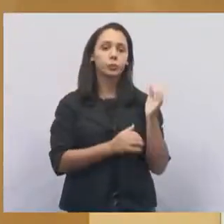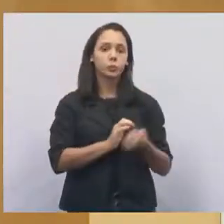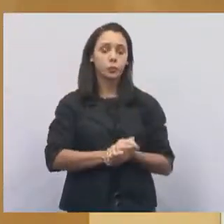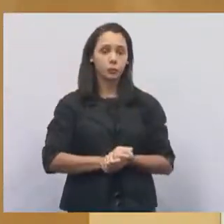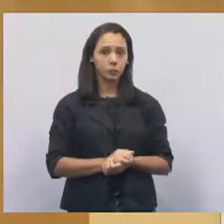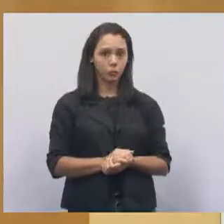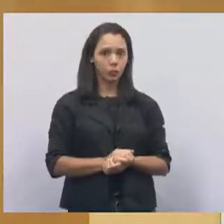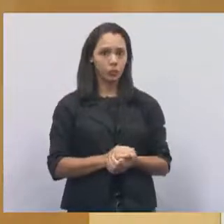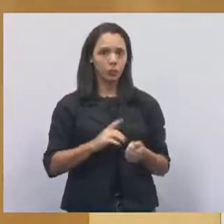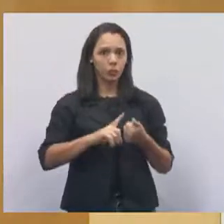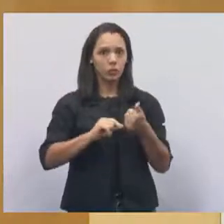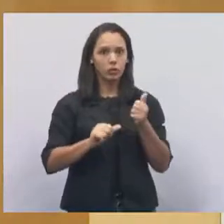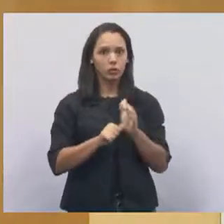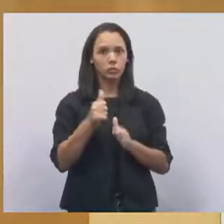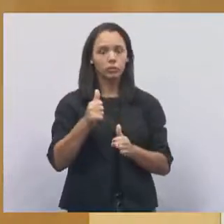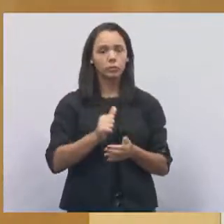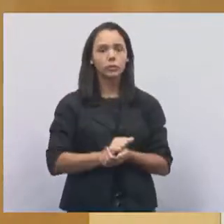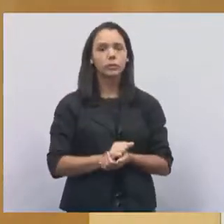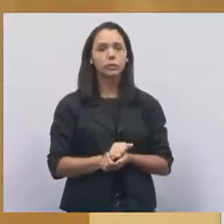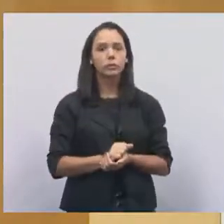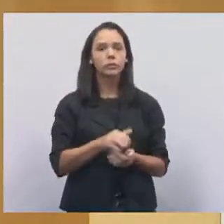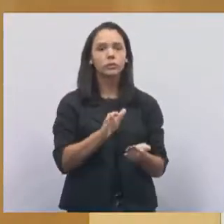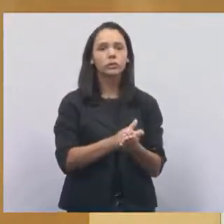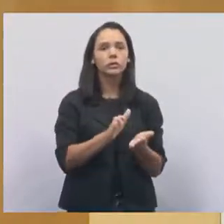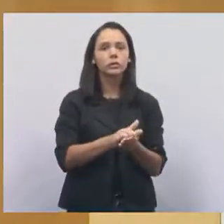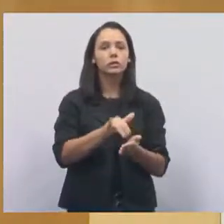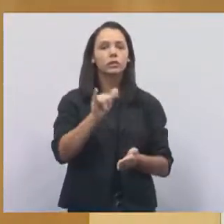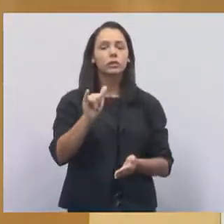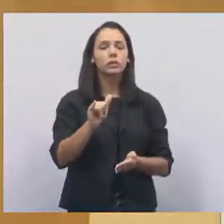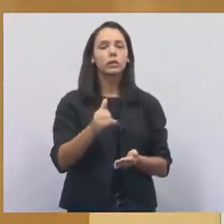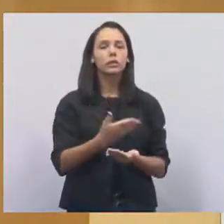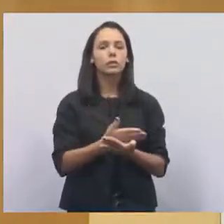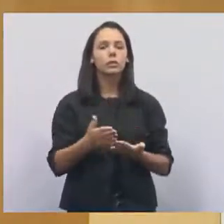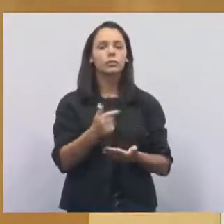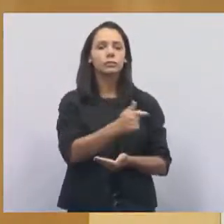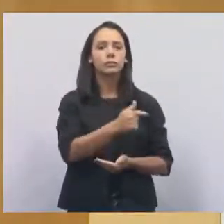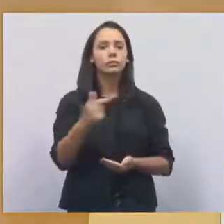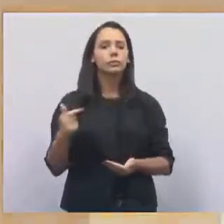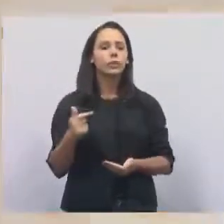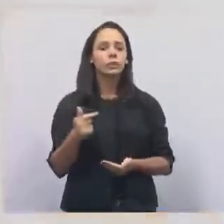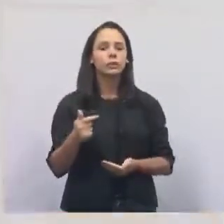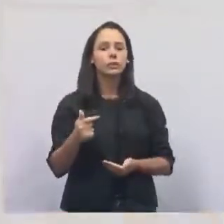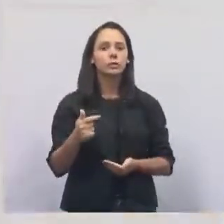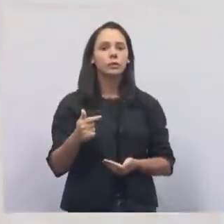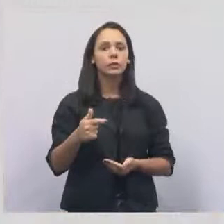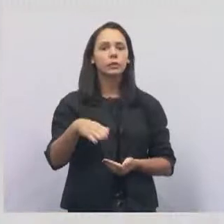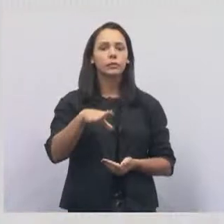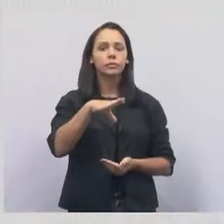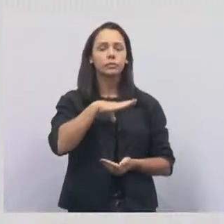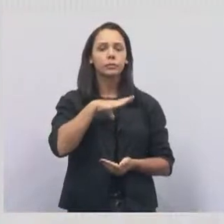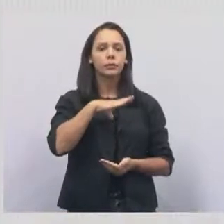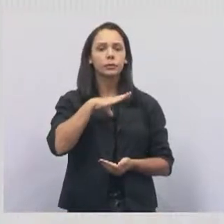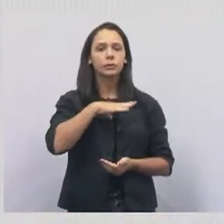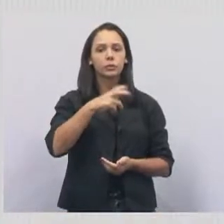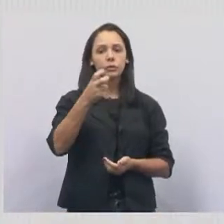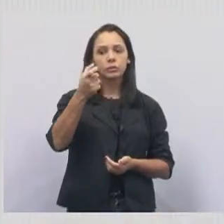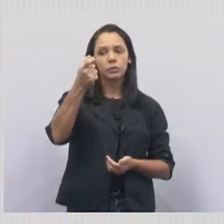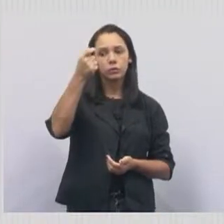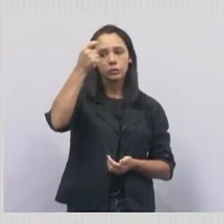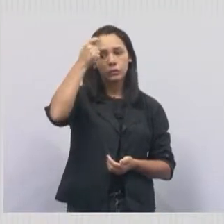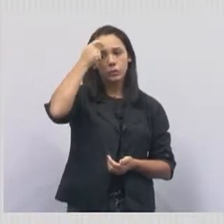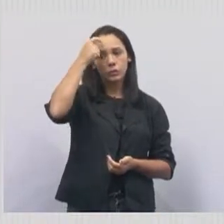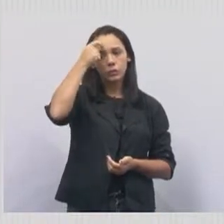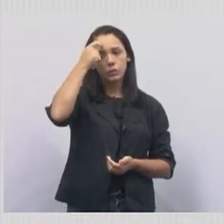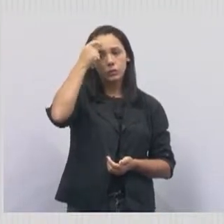fica instituído no município de Jacareí a semana Municipal de conscientização prevenção e combate